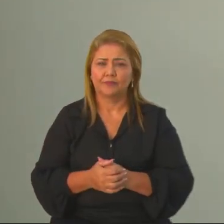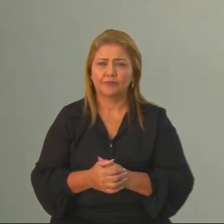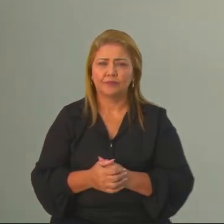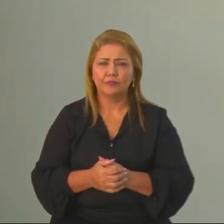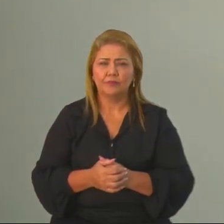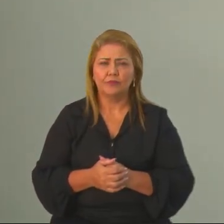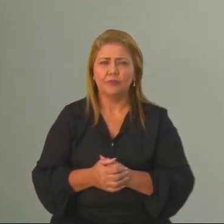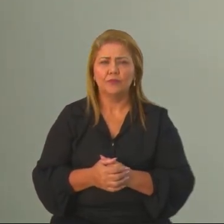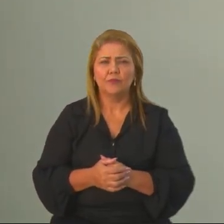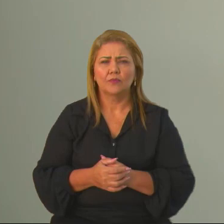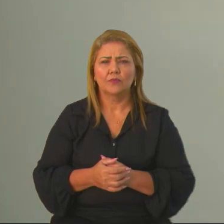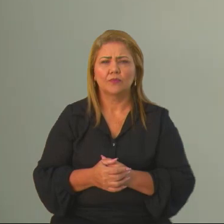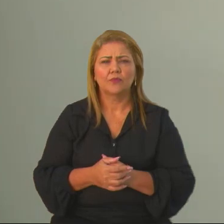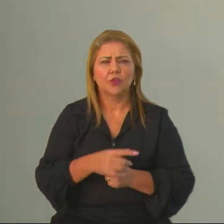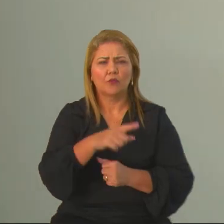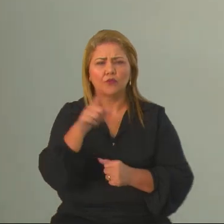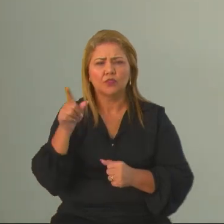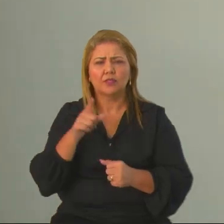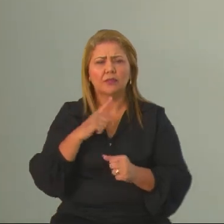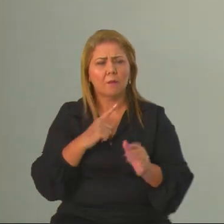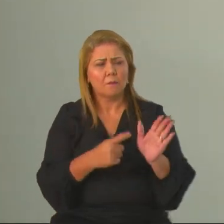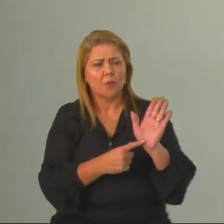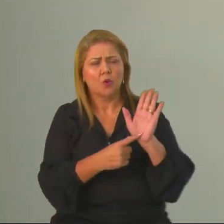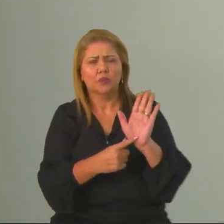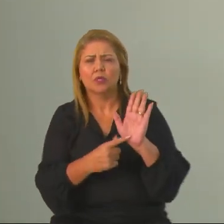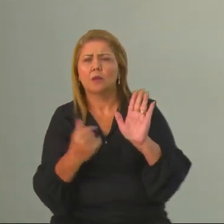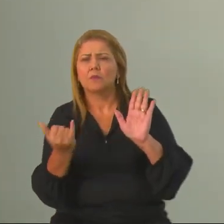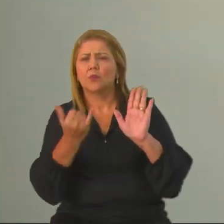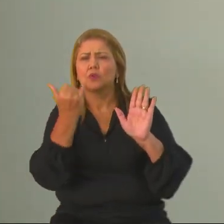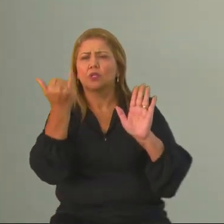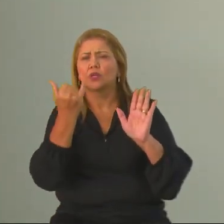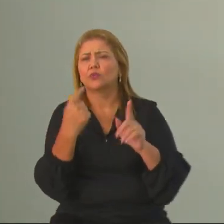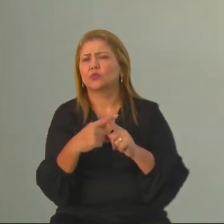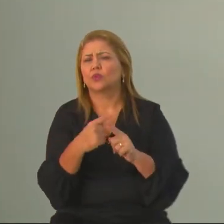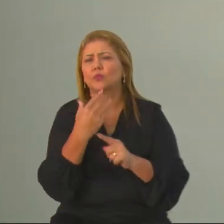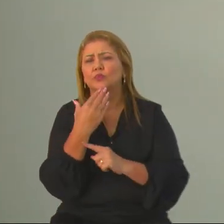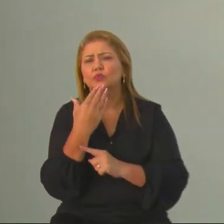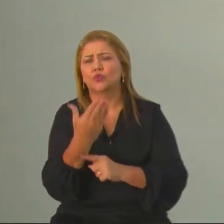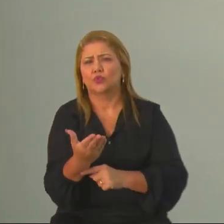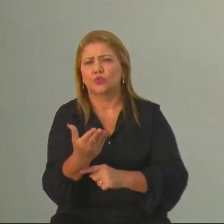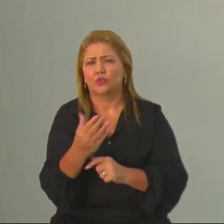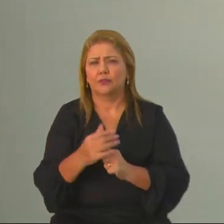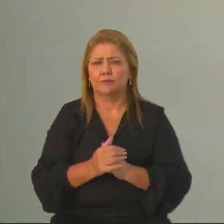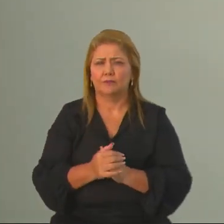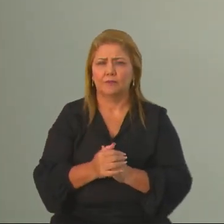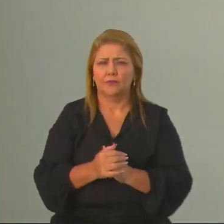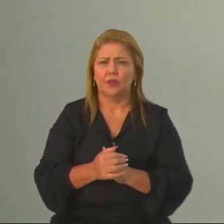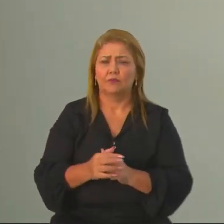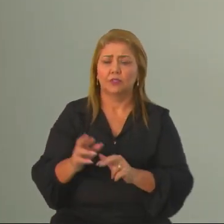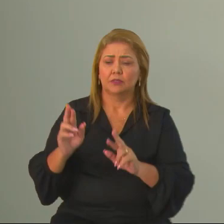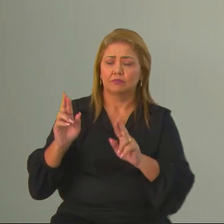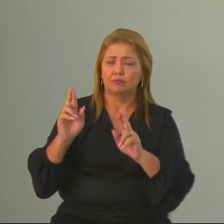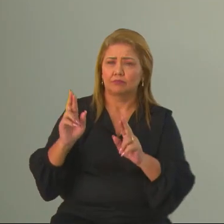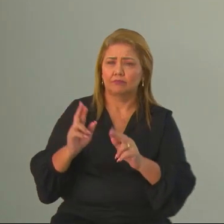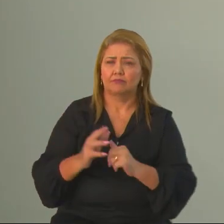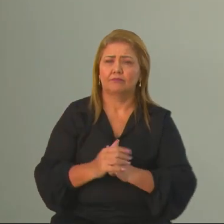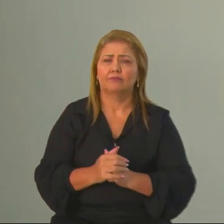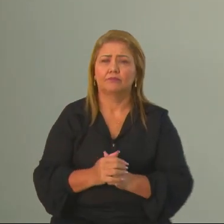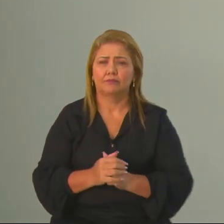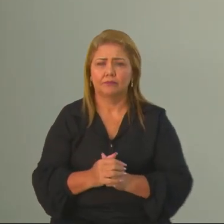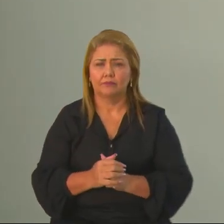tem mostrado a relevância daquilo que você pede, solicita e que você espera?